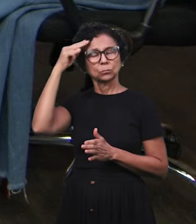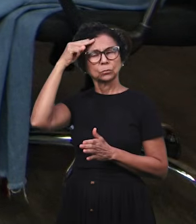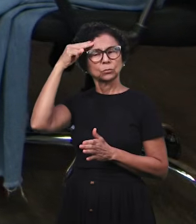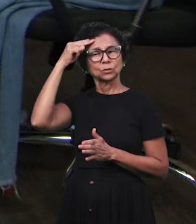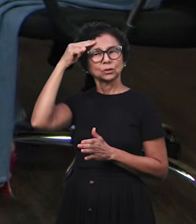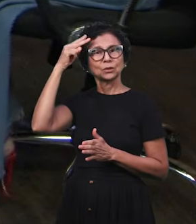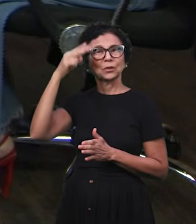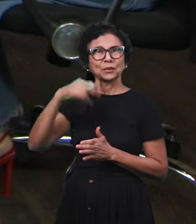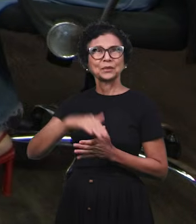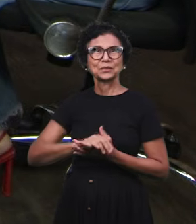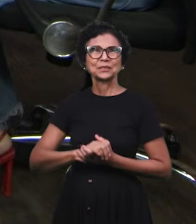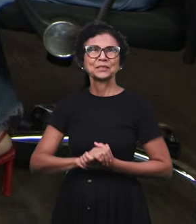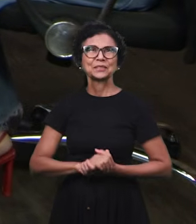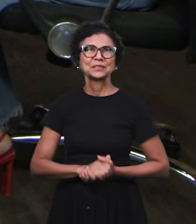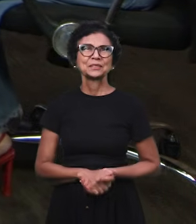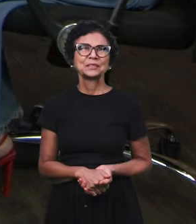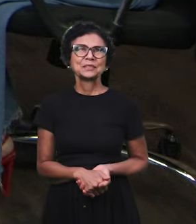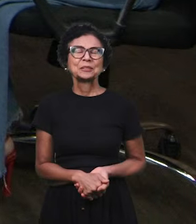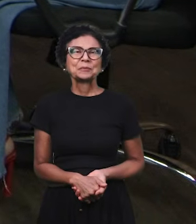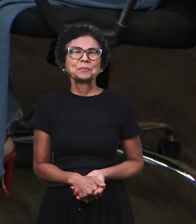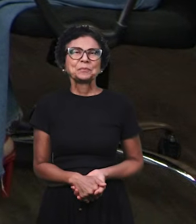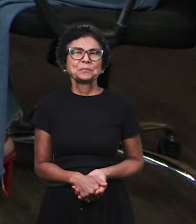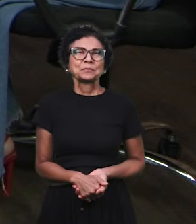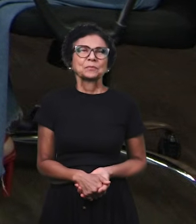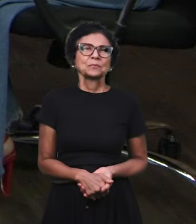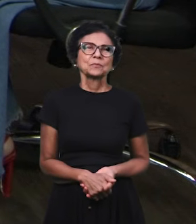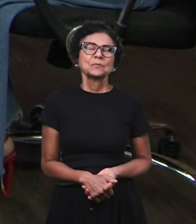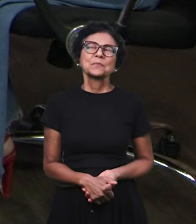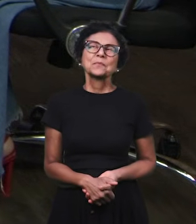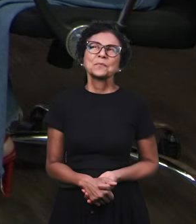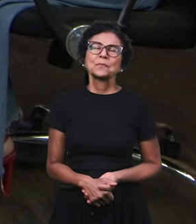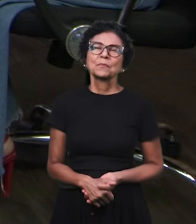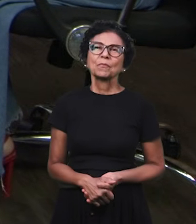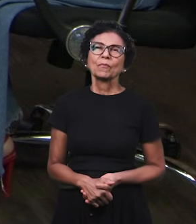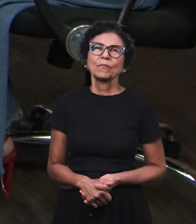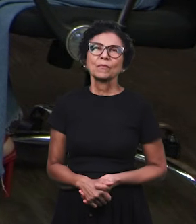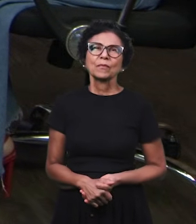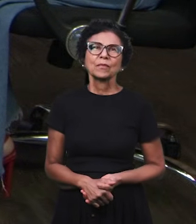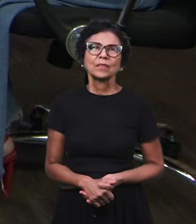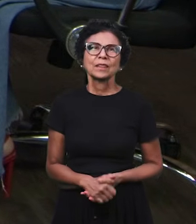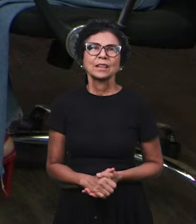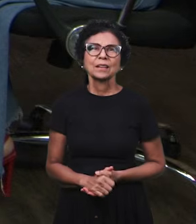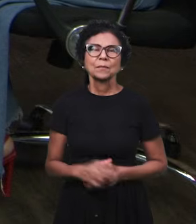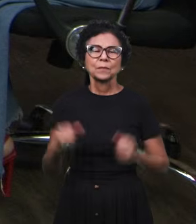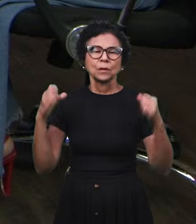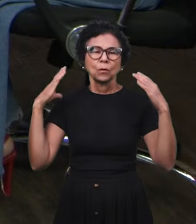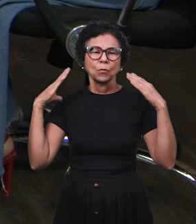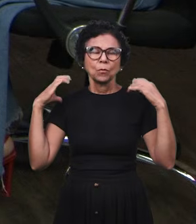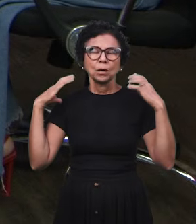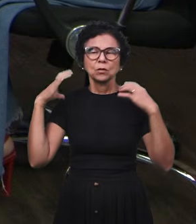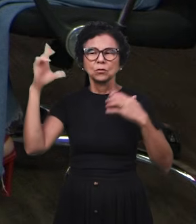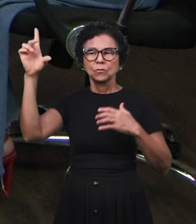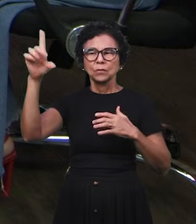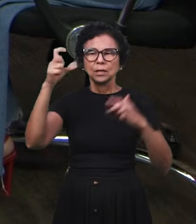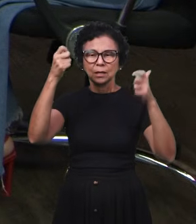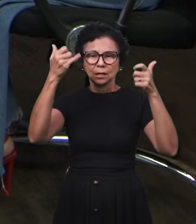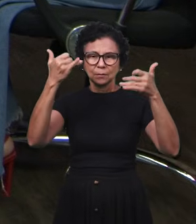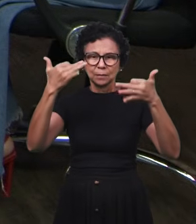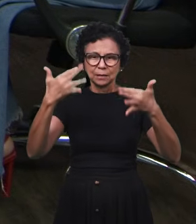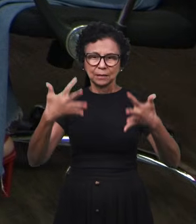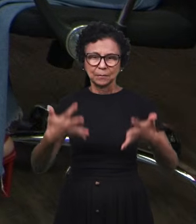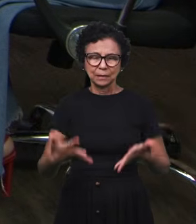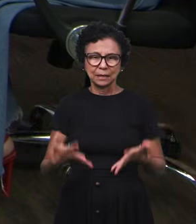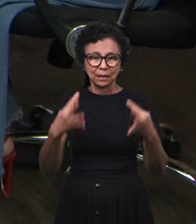até eu me quebranto aqui de lembrar. O Senhor me deu um sonho que um anjo vinha e me explicava tudo que eu tinha, me dava o esqueleto,